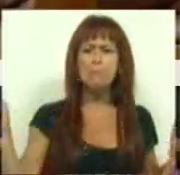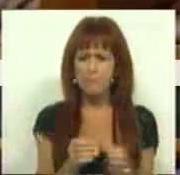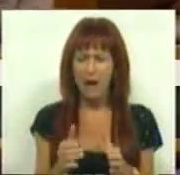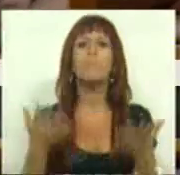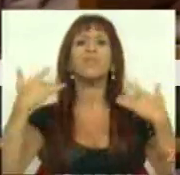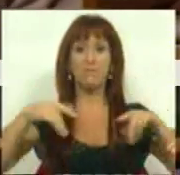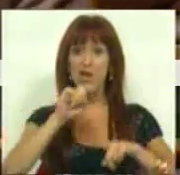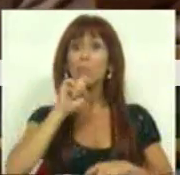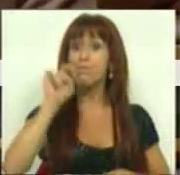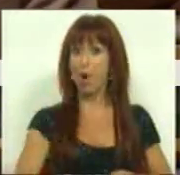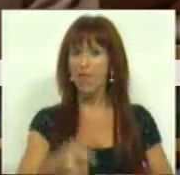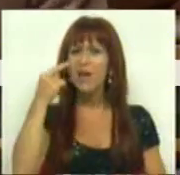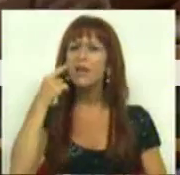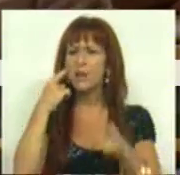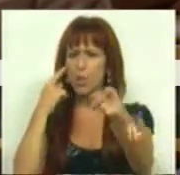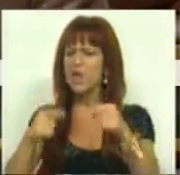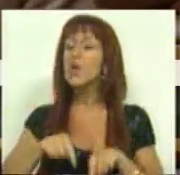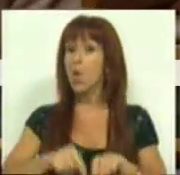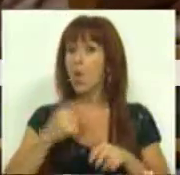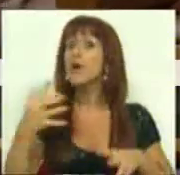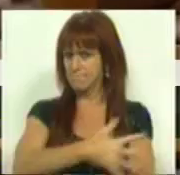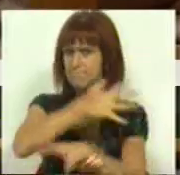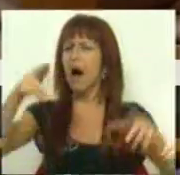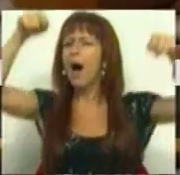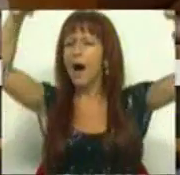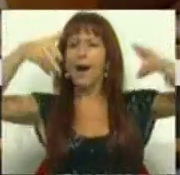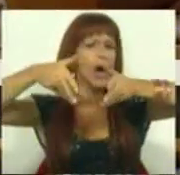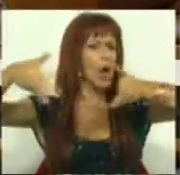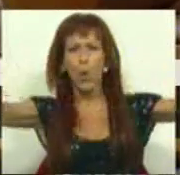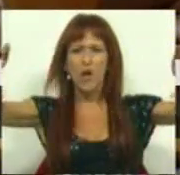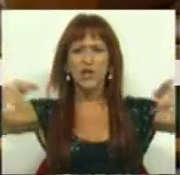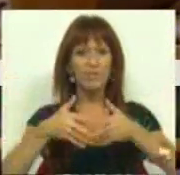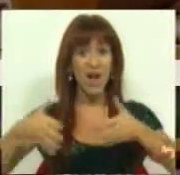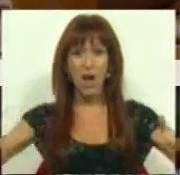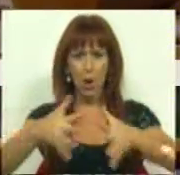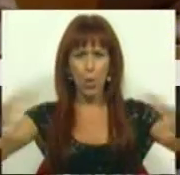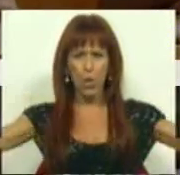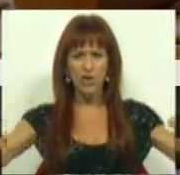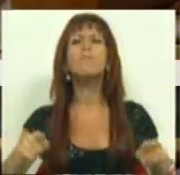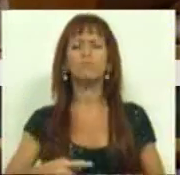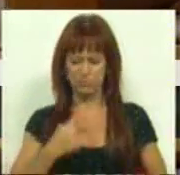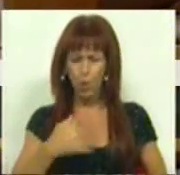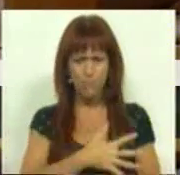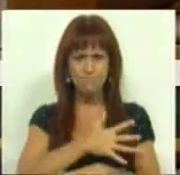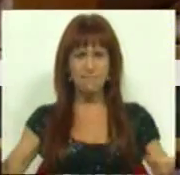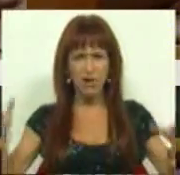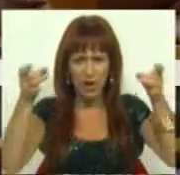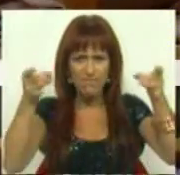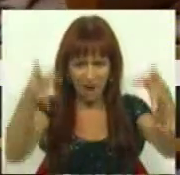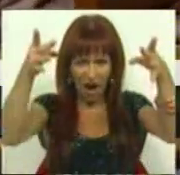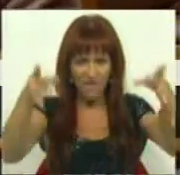minoritária, mas podem ter em atenção que ela já hoje é maioritária nas ruas. Nas ruas ela é francamente